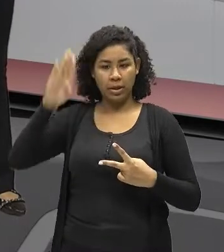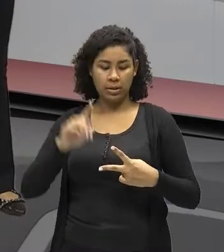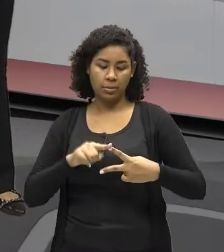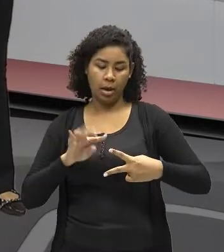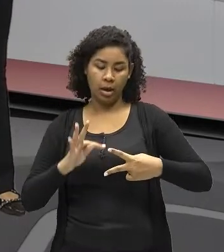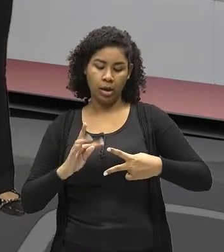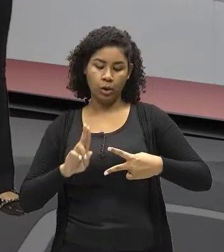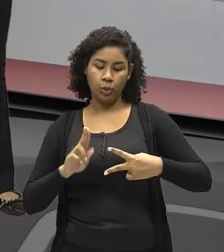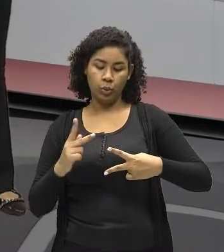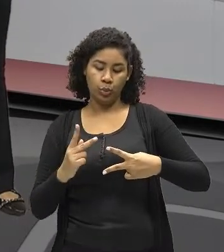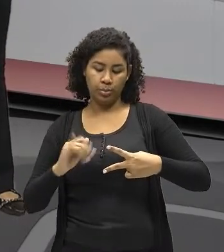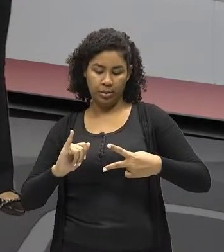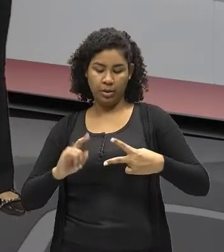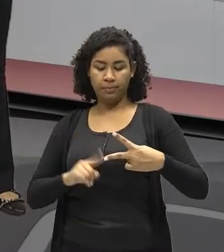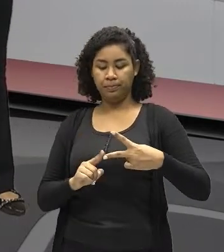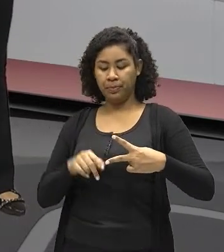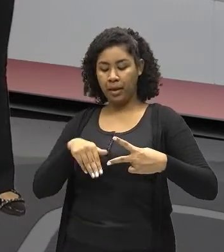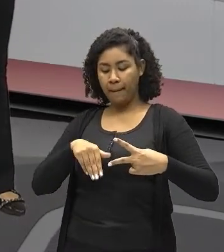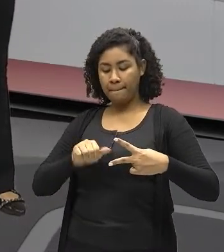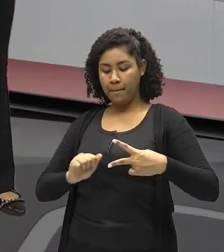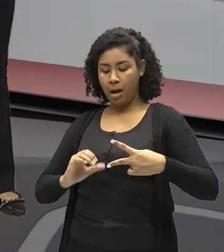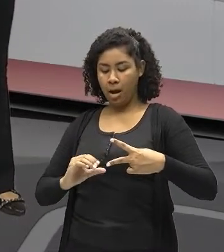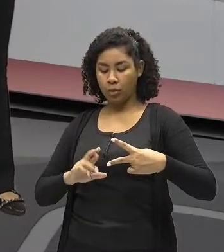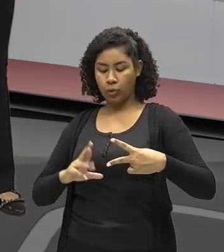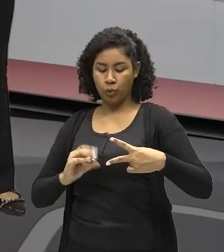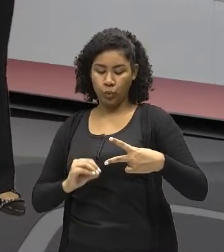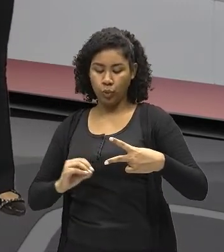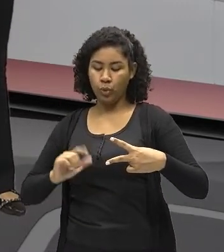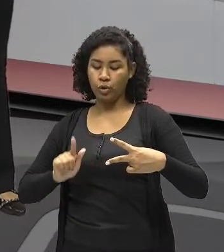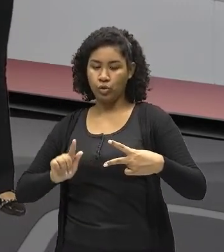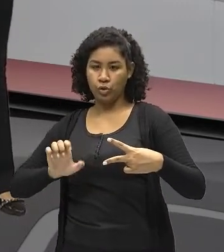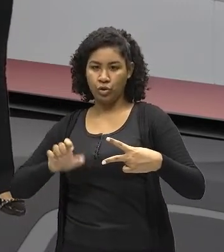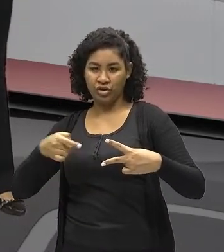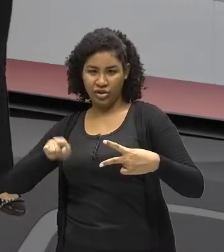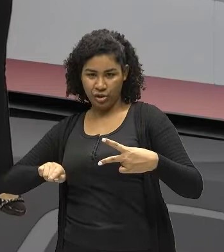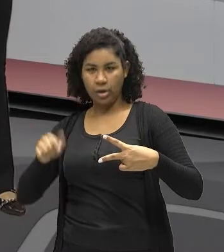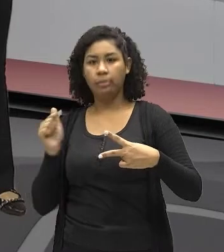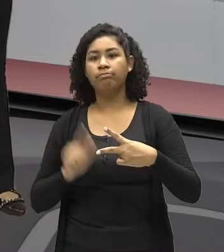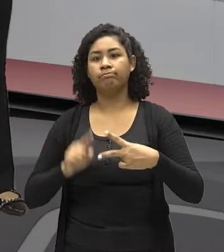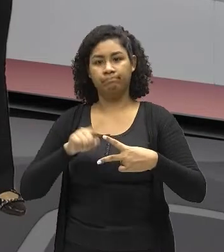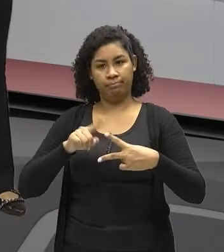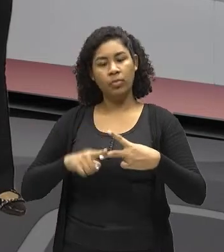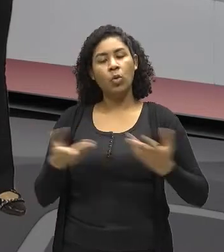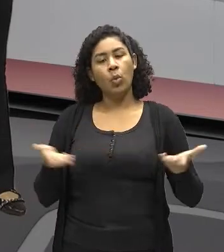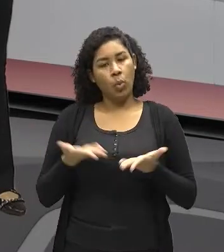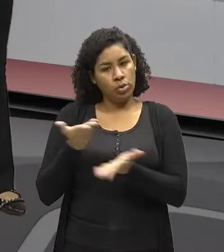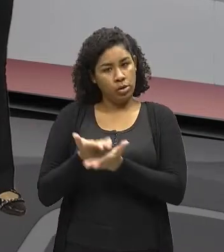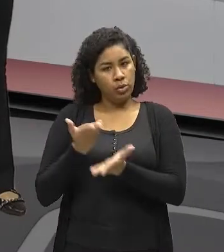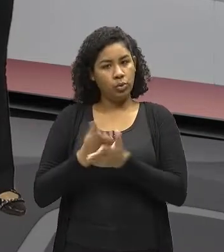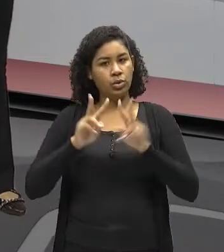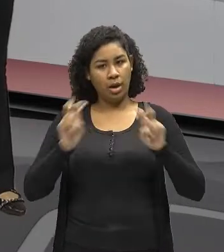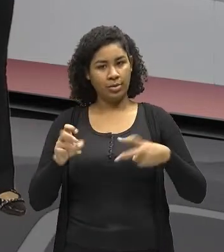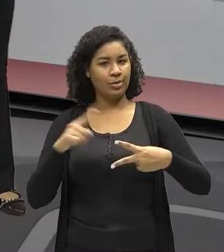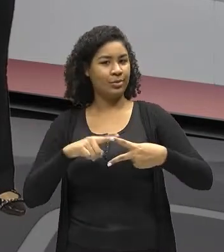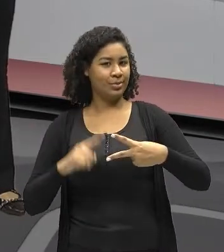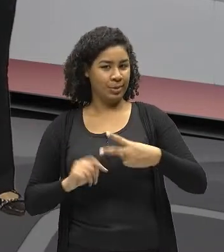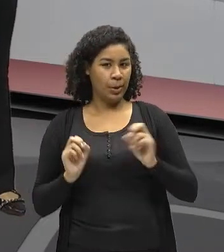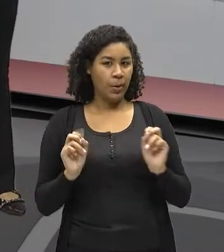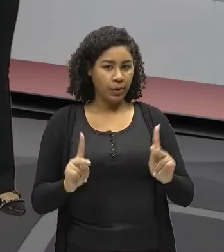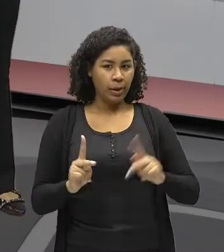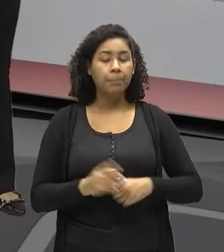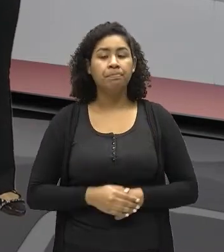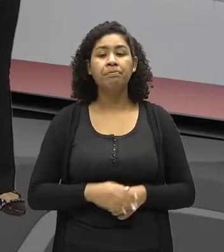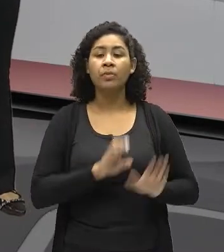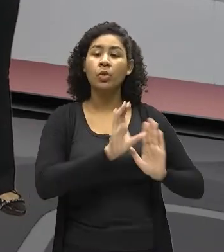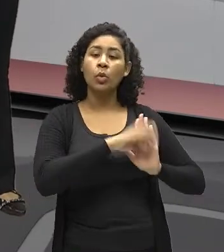e Macrojé, tá bom? O que que nós vamos estudar? Vamos estudar esses dois grupos hoje. E eu trouxe para vocês inicialmente o